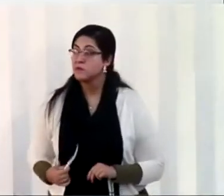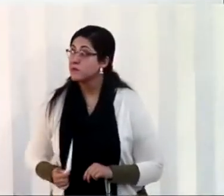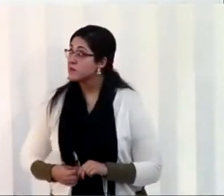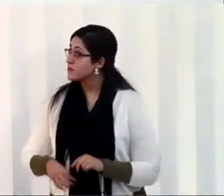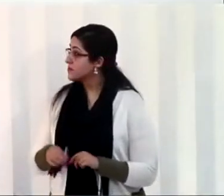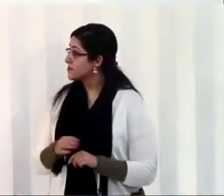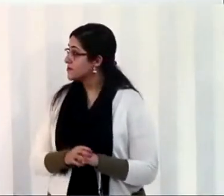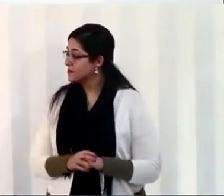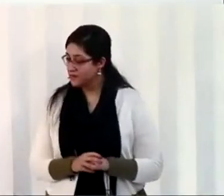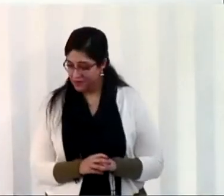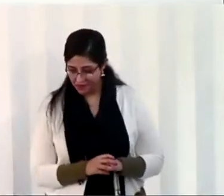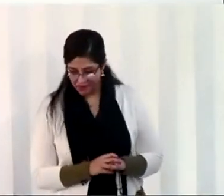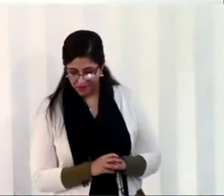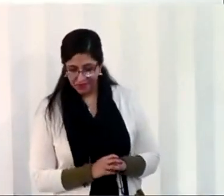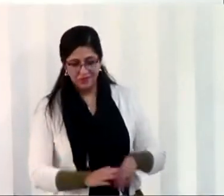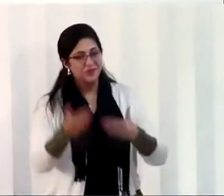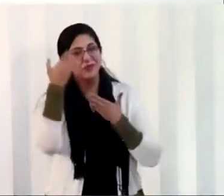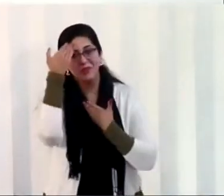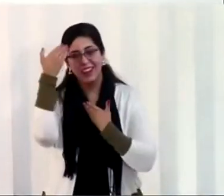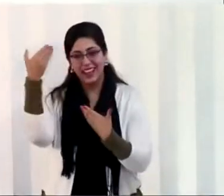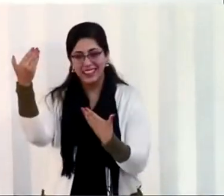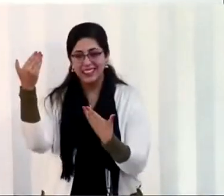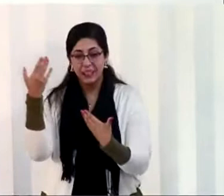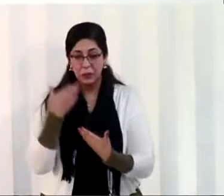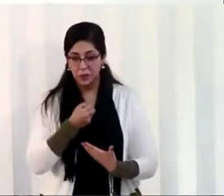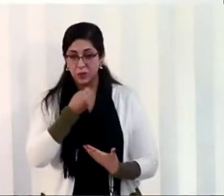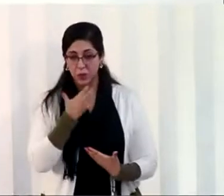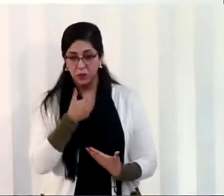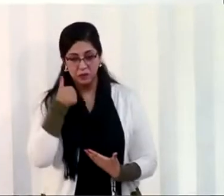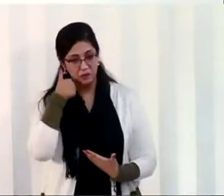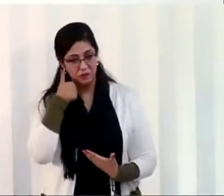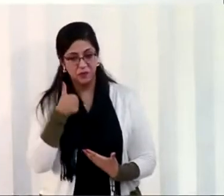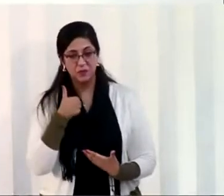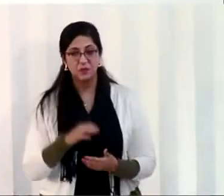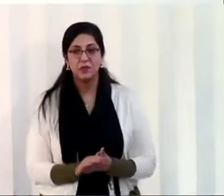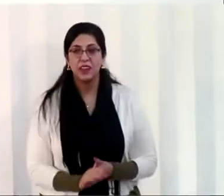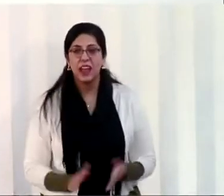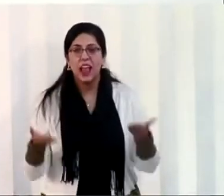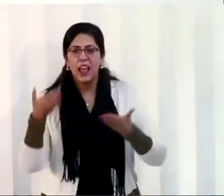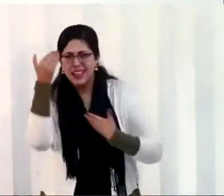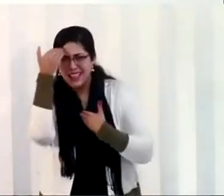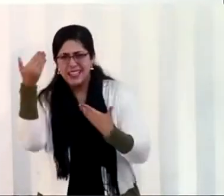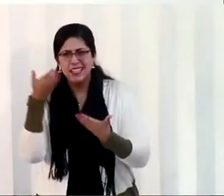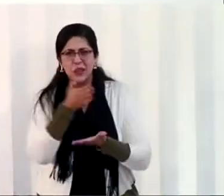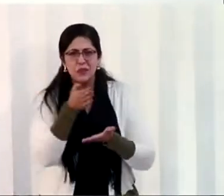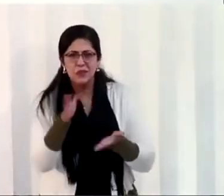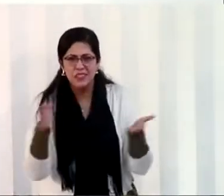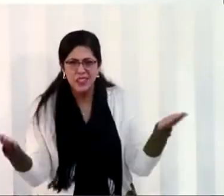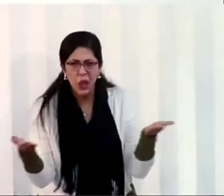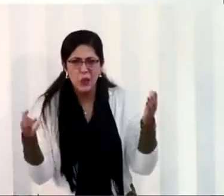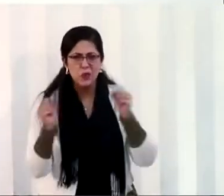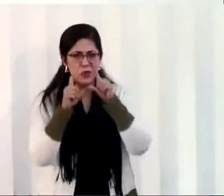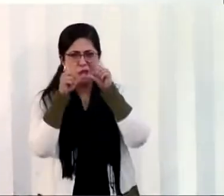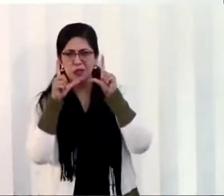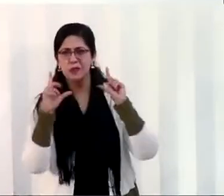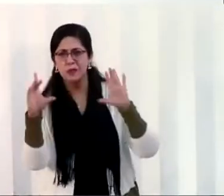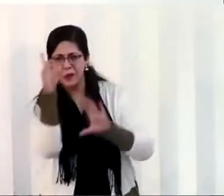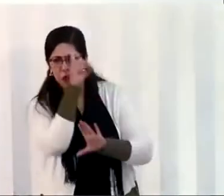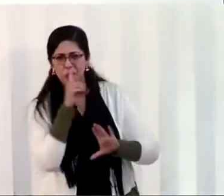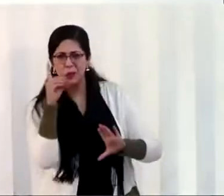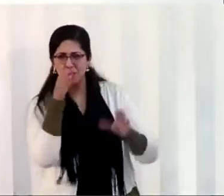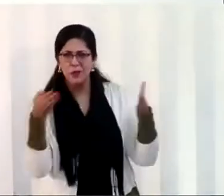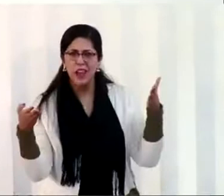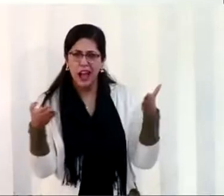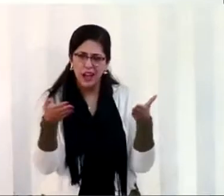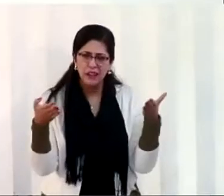Quero, antes de tudo, agradecer a Deus por sua vinda a essa igreja nessa manhã. Os nossos respeitos a todos